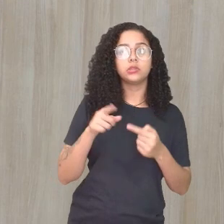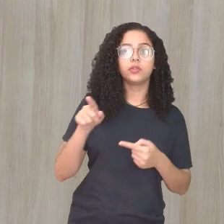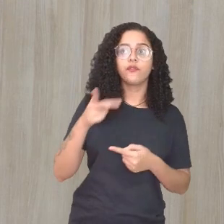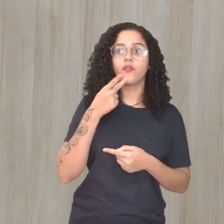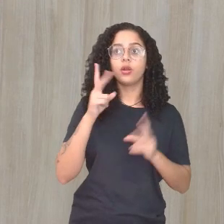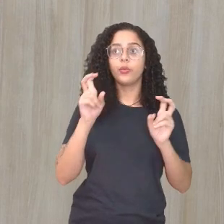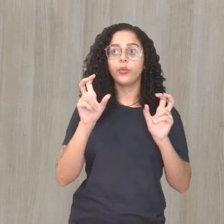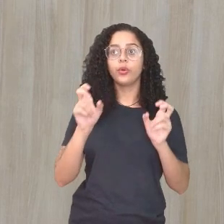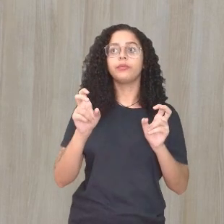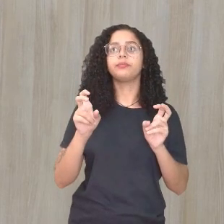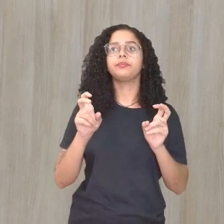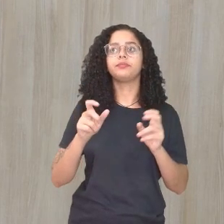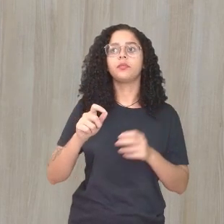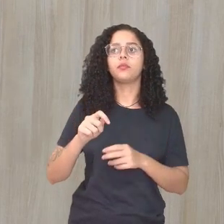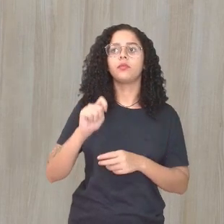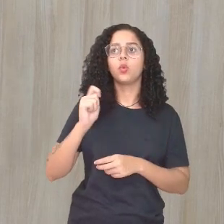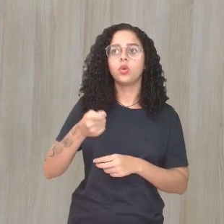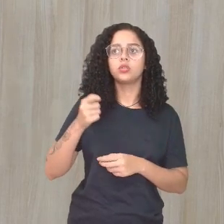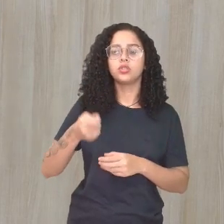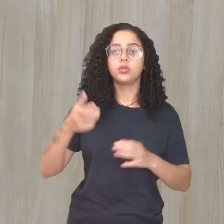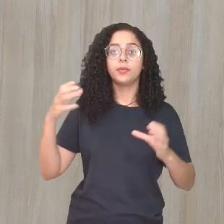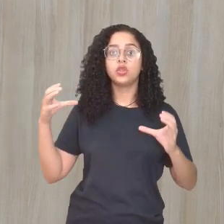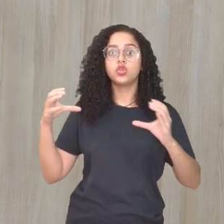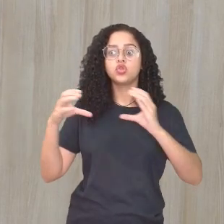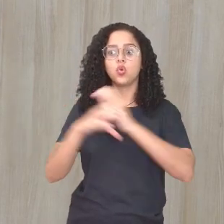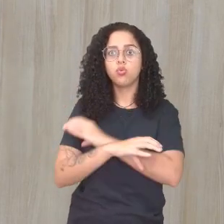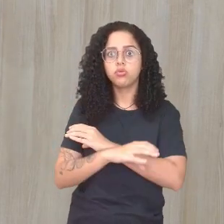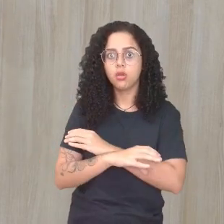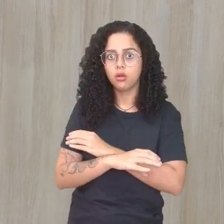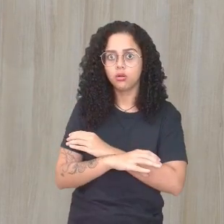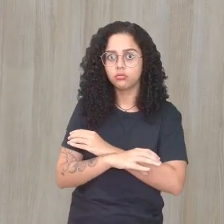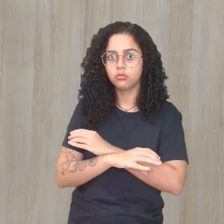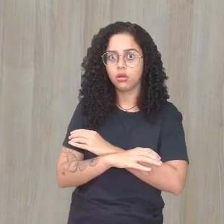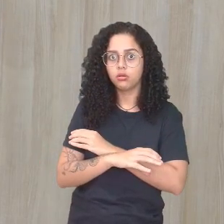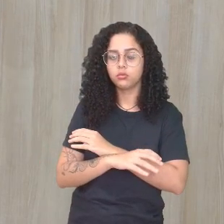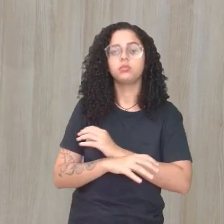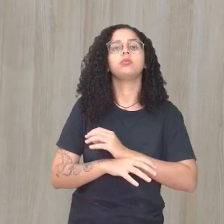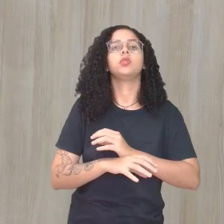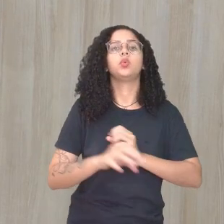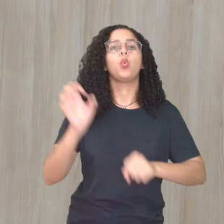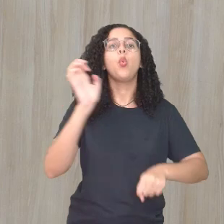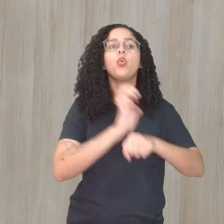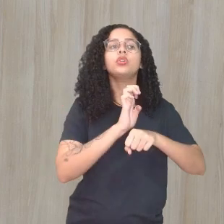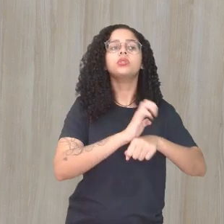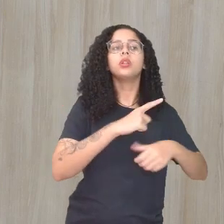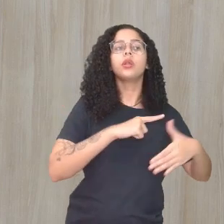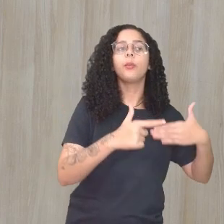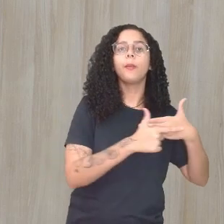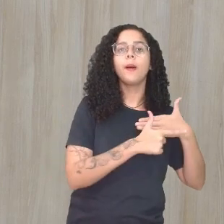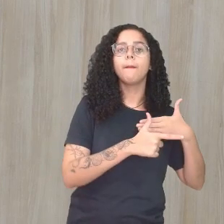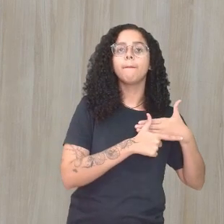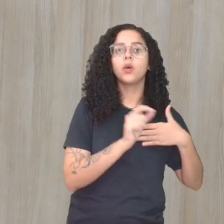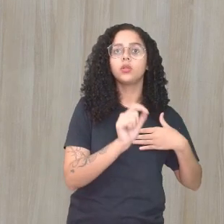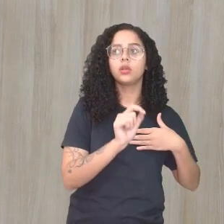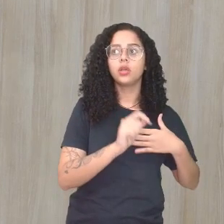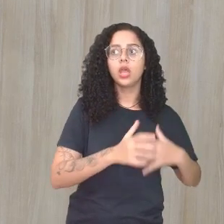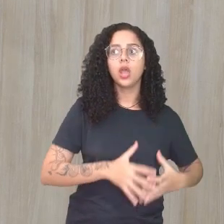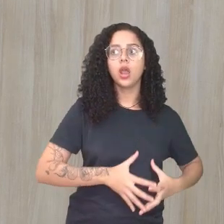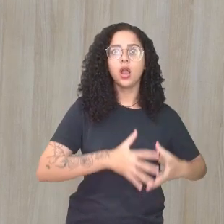um regime totalitário, o Estado ele ganha o papel de grande